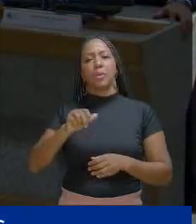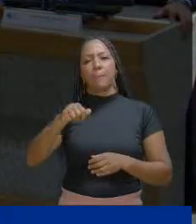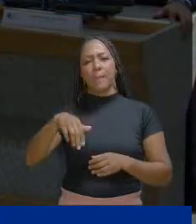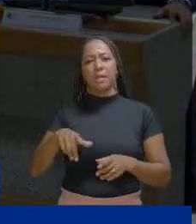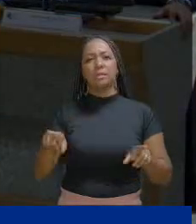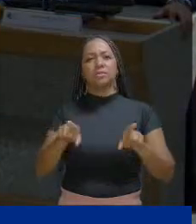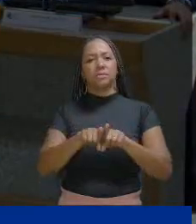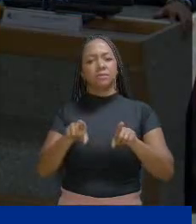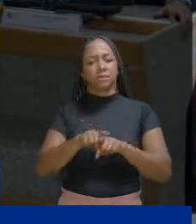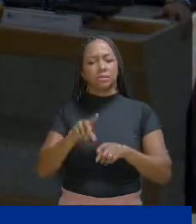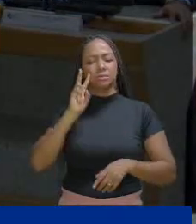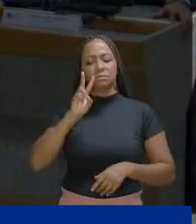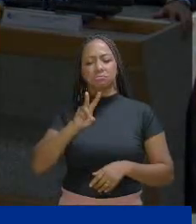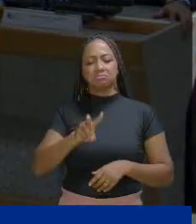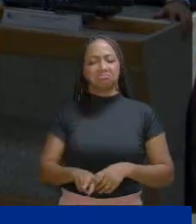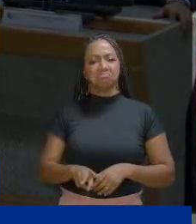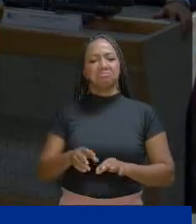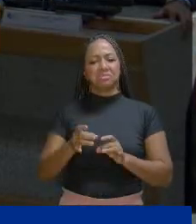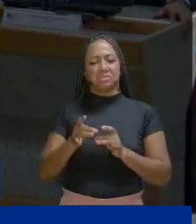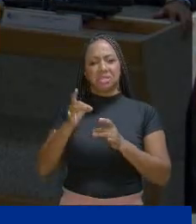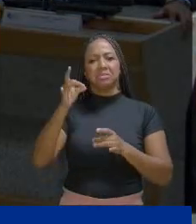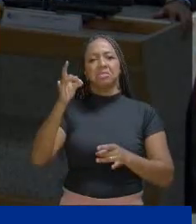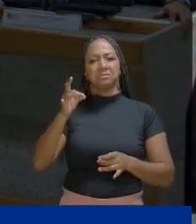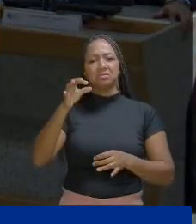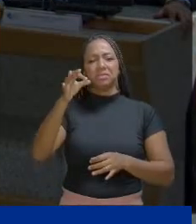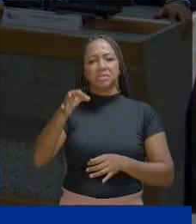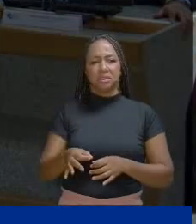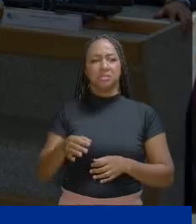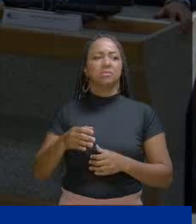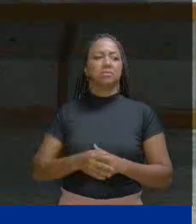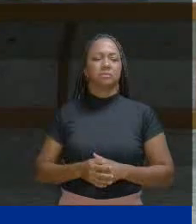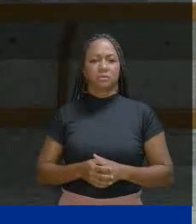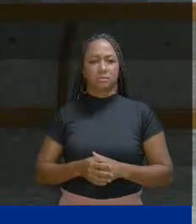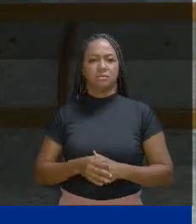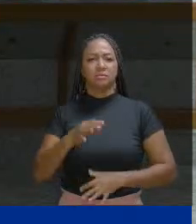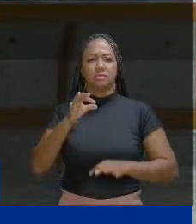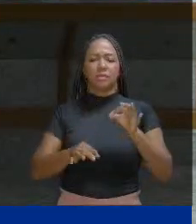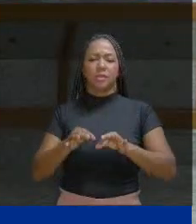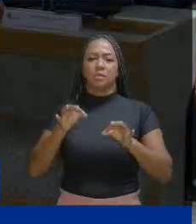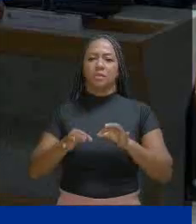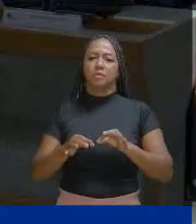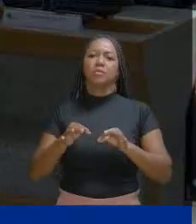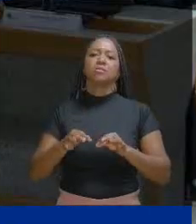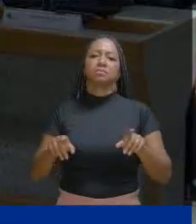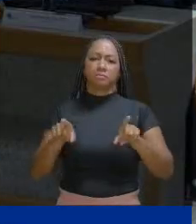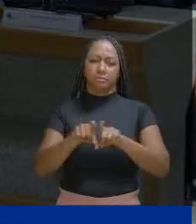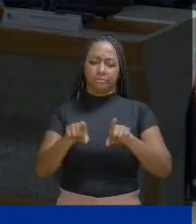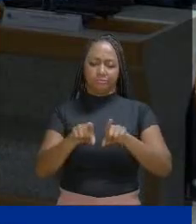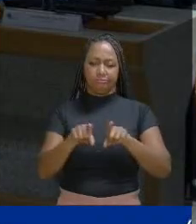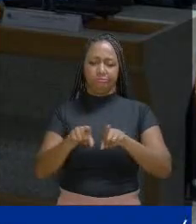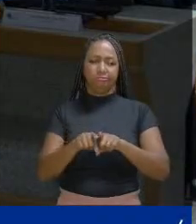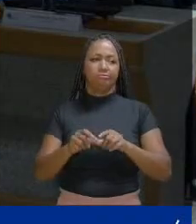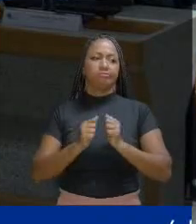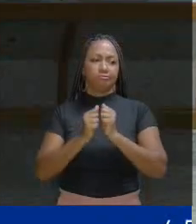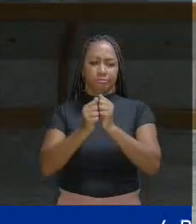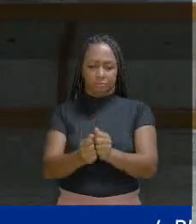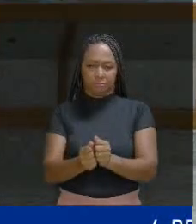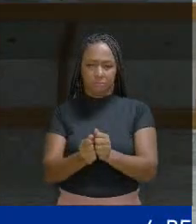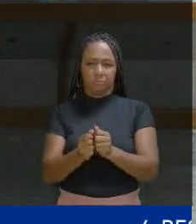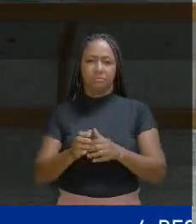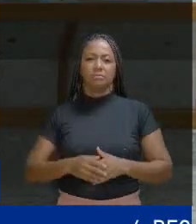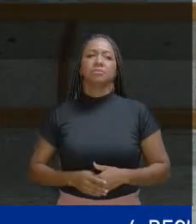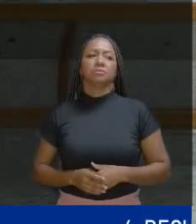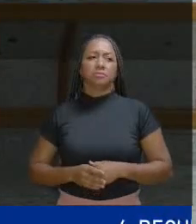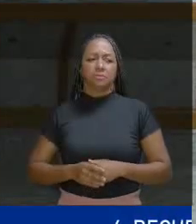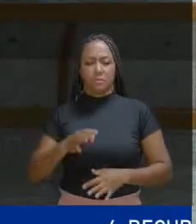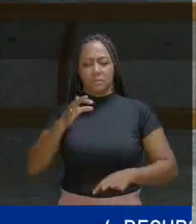também vi que está muito bem lançado, com detalhes, e sigo o relator. Juiz Rivaldo Valente. De uma forma, senhor presidente, acompanho o relator.